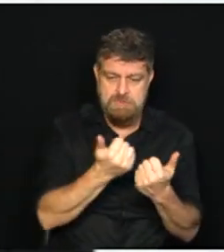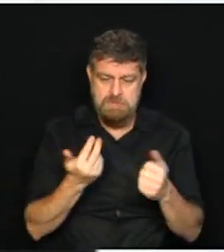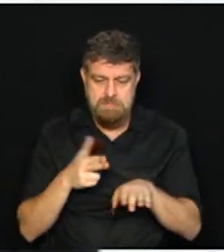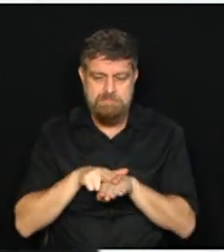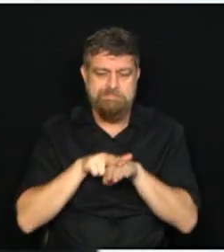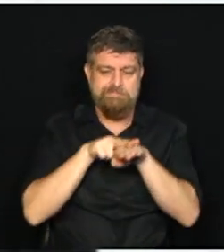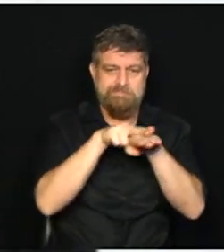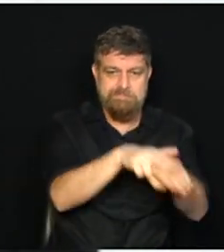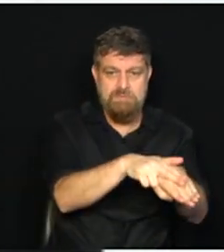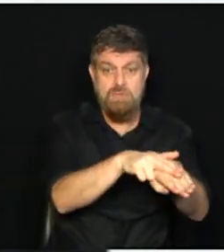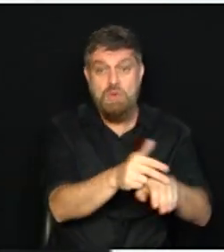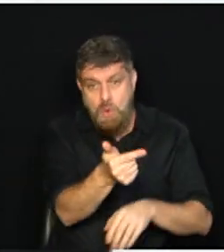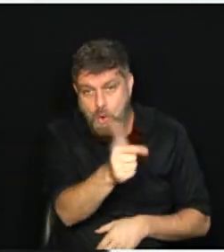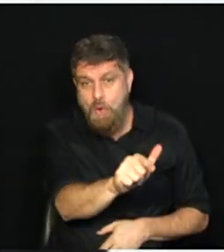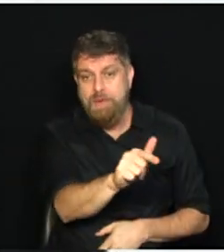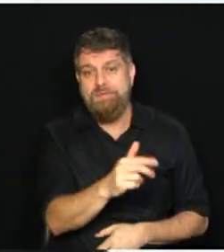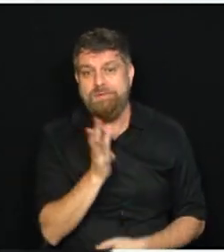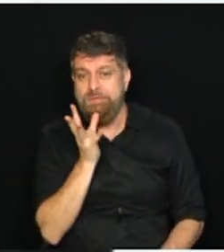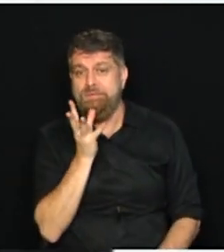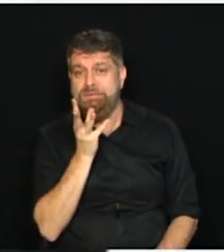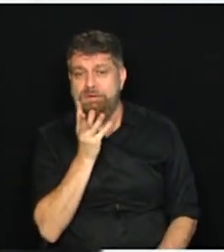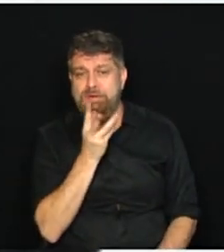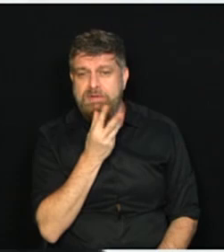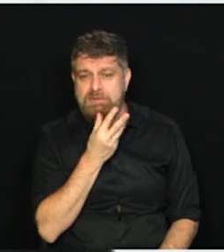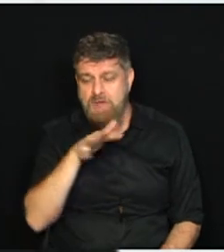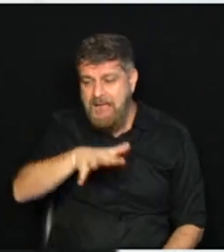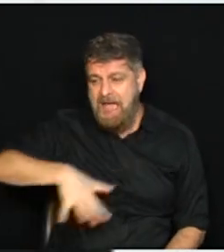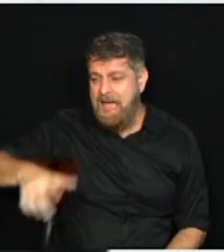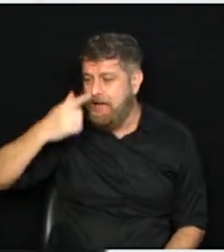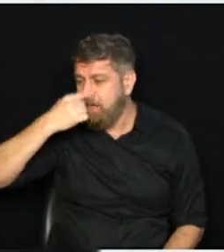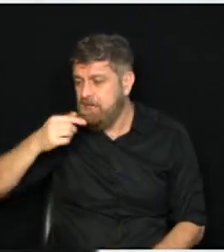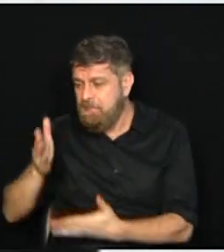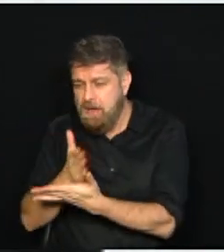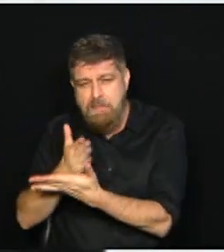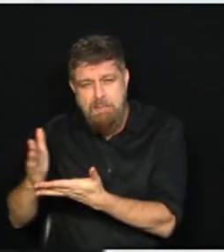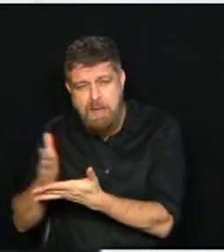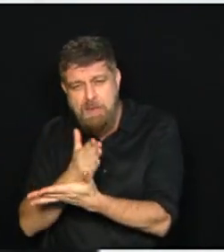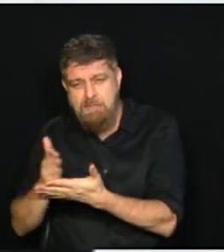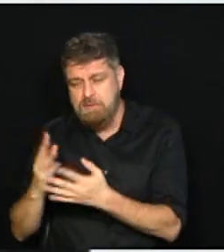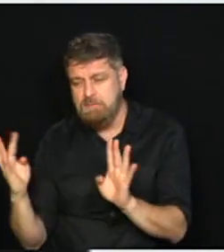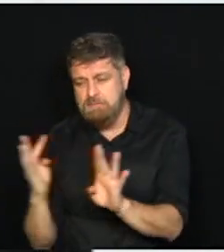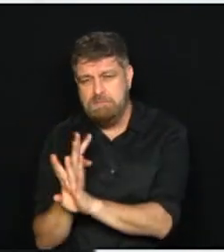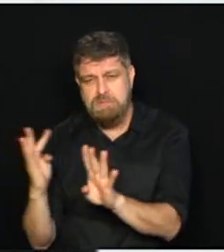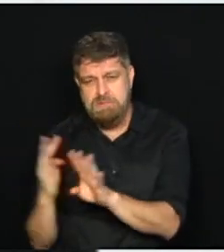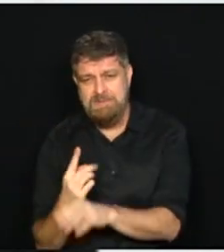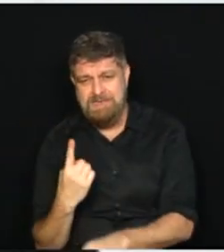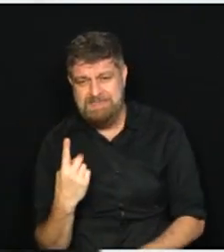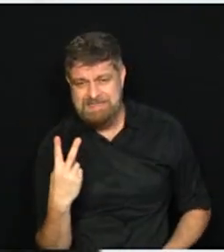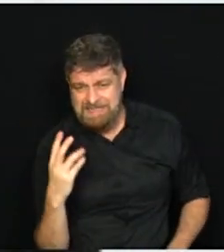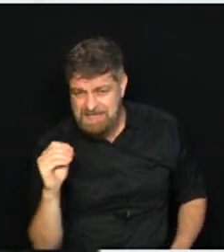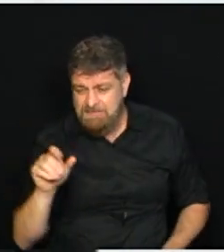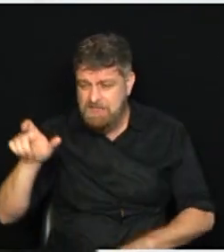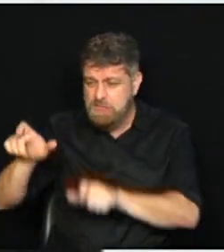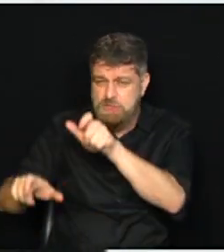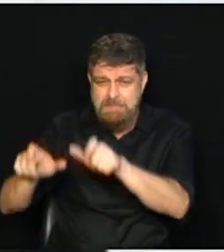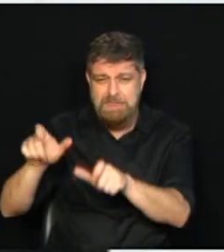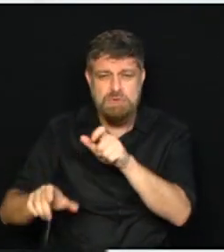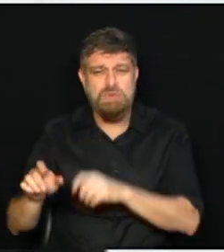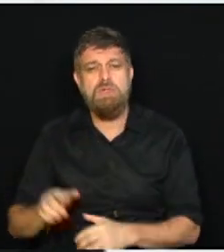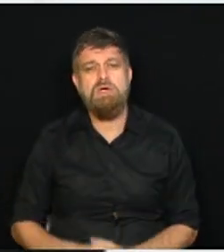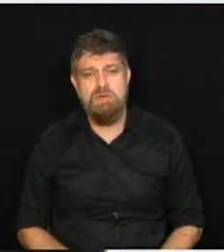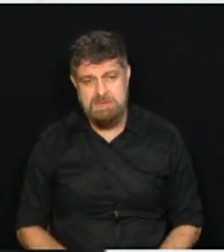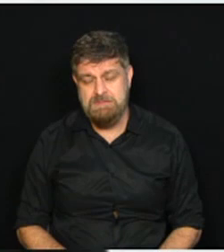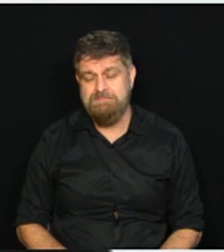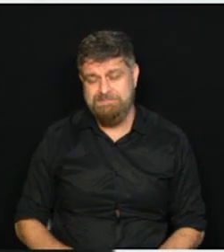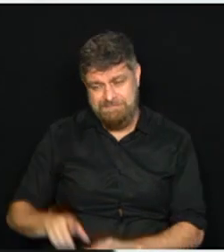colocar outro leito no lugar. Os gripários estão com um movimento acima de 120 pacientes, 130, 140,